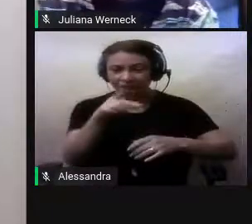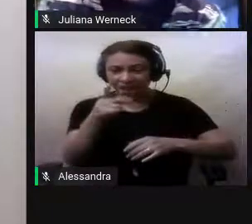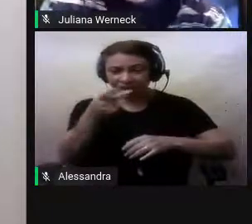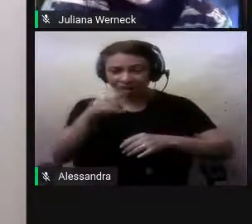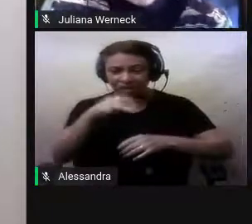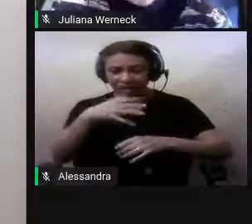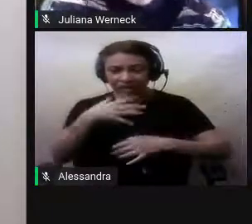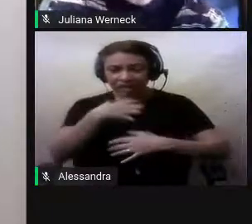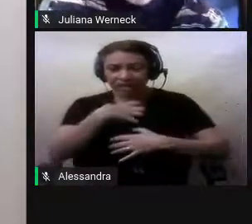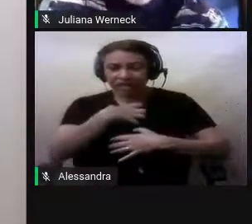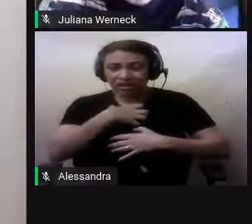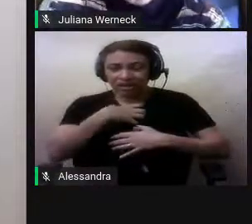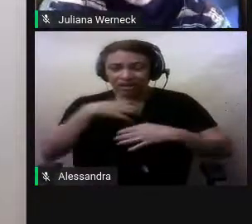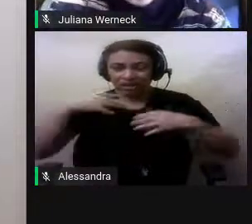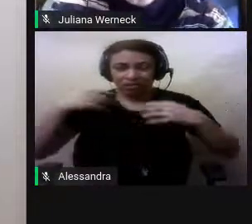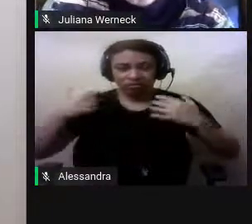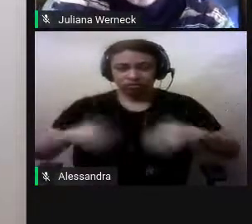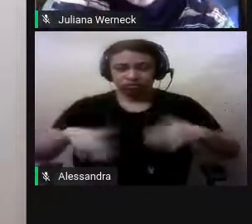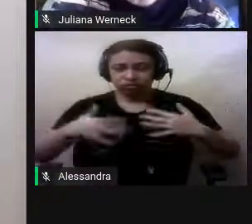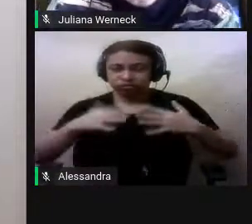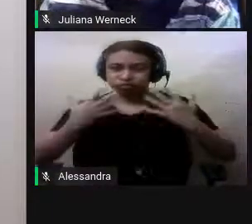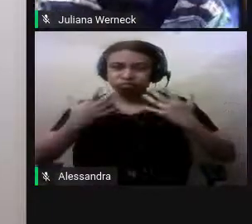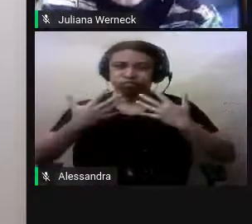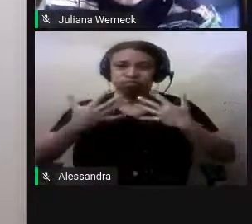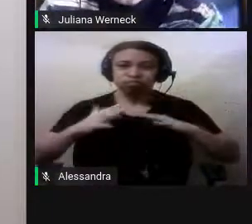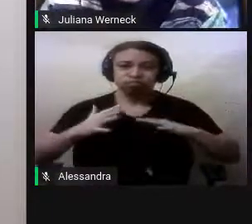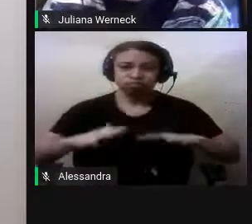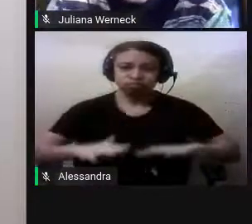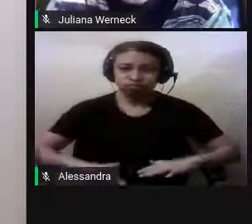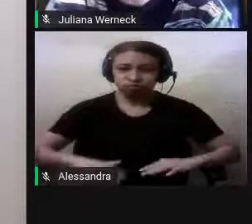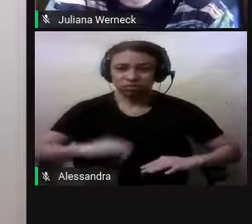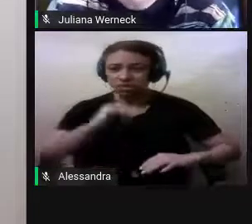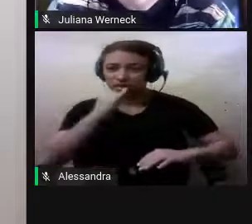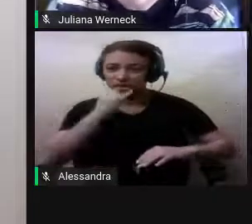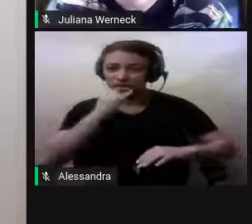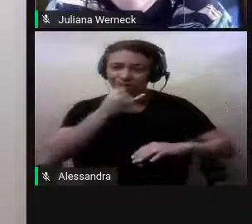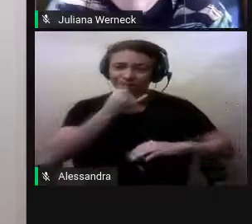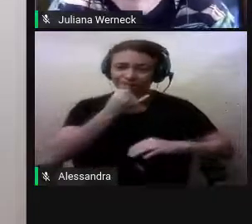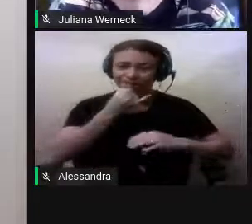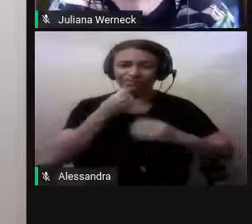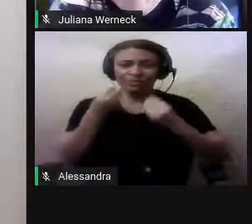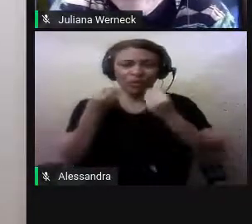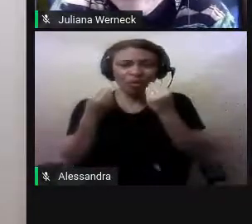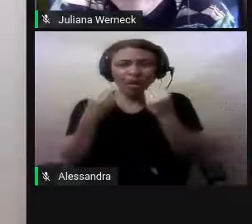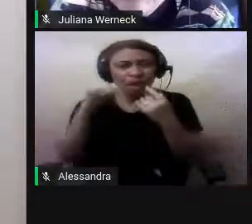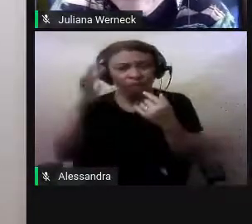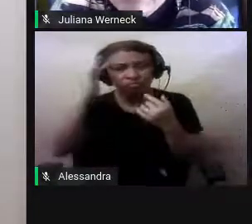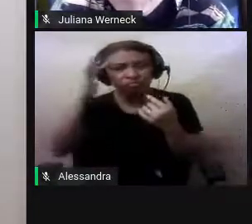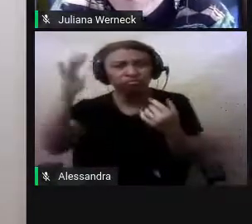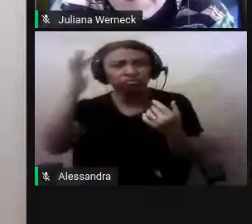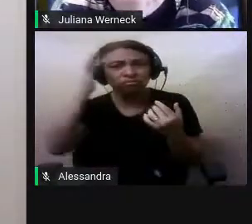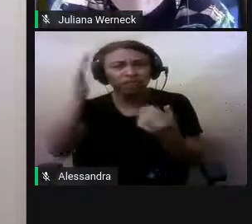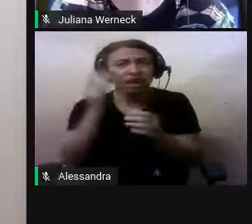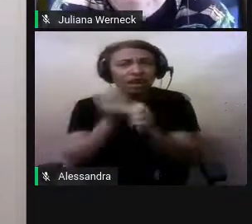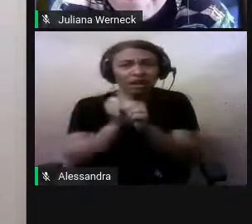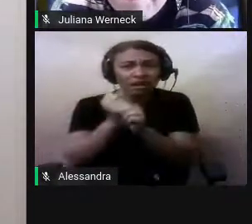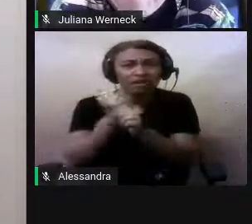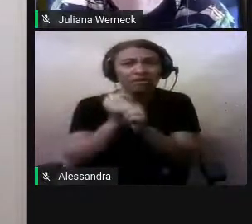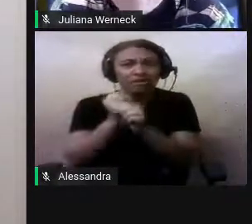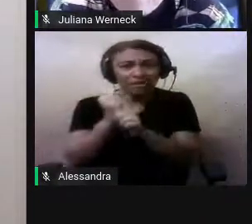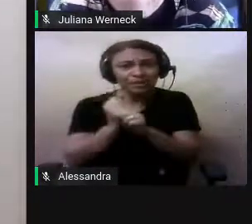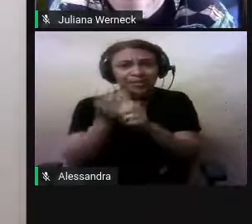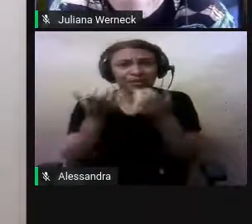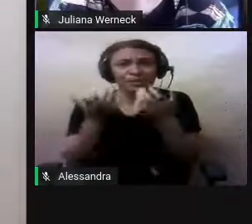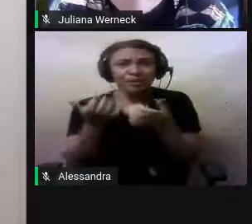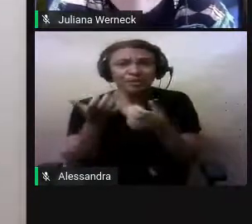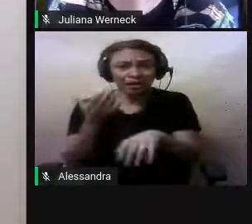um buraco embaixo dos meus pés e eu caísse dentro, sabe? Eu fiquei muito chateada, porque era um sonho de vários anos sendo cultivado. E